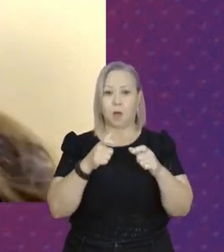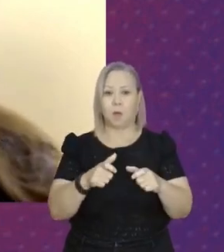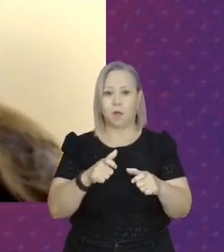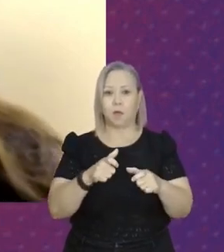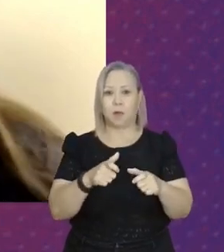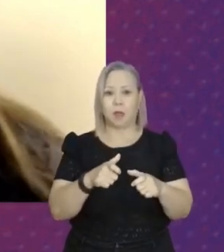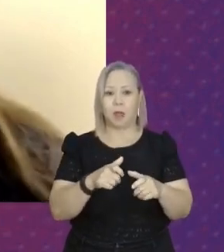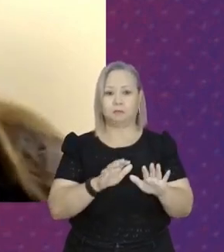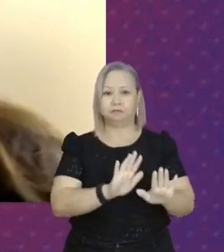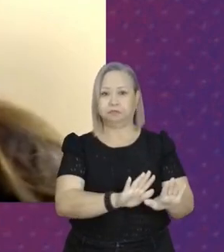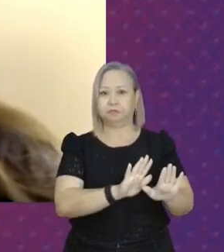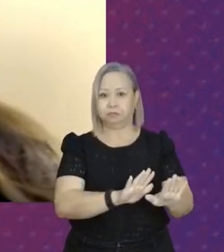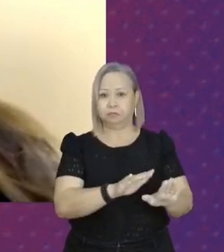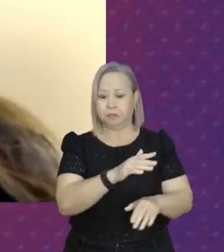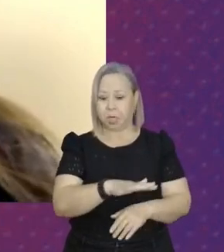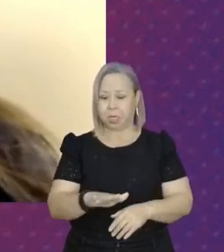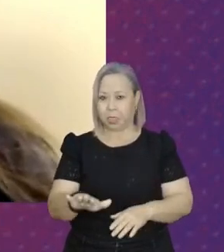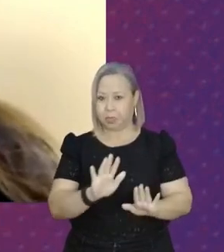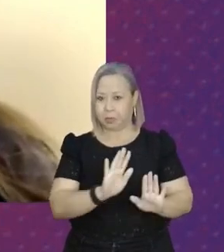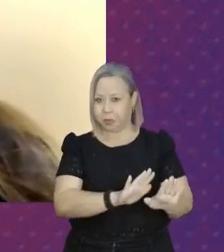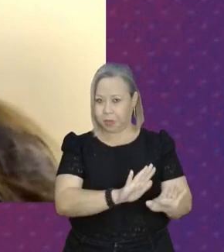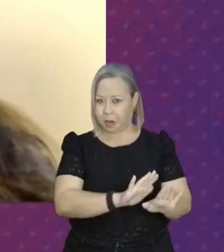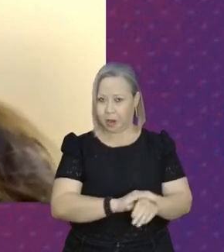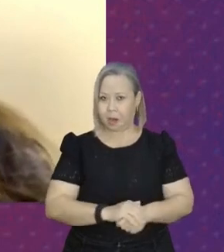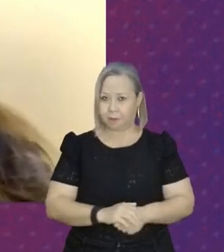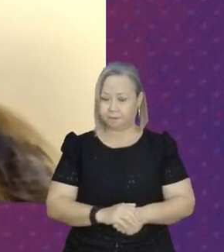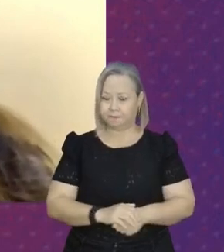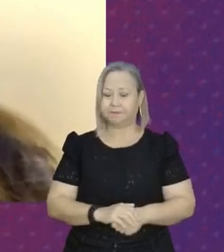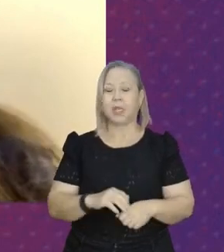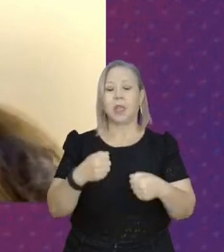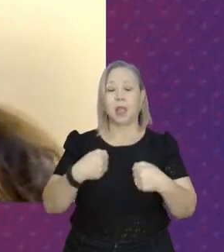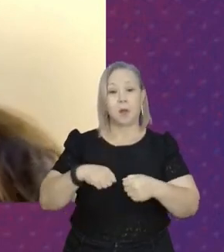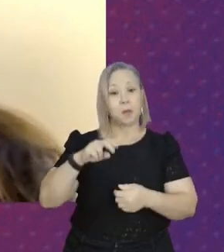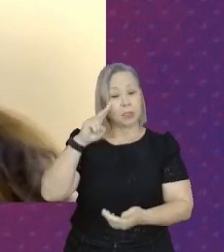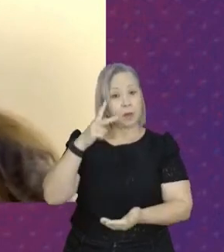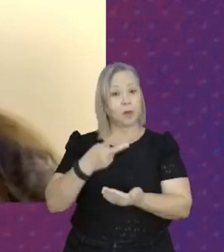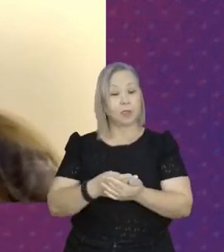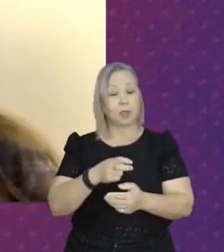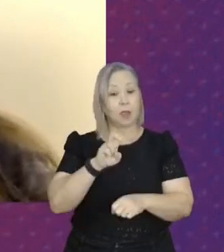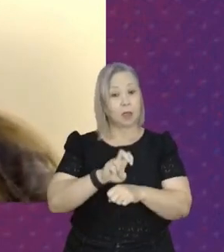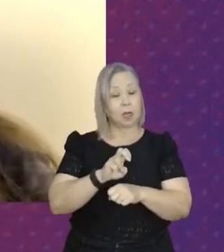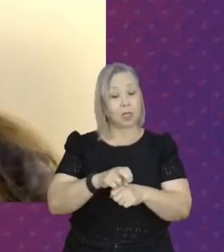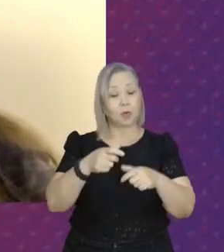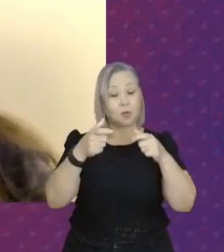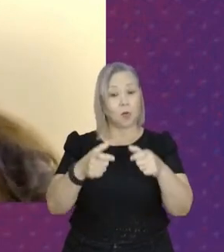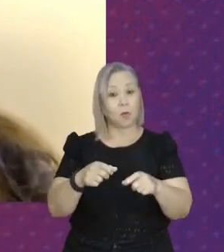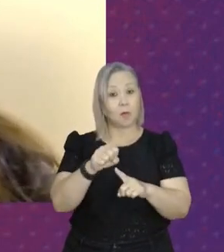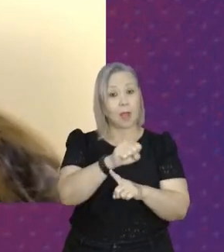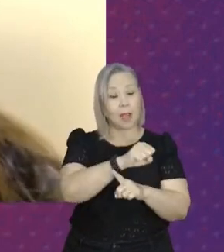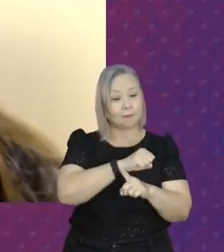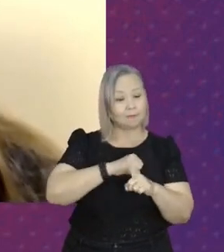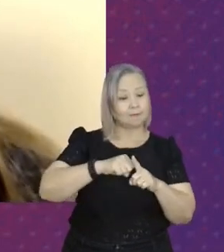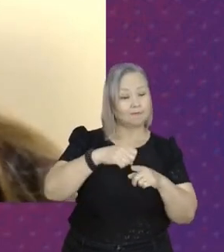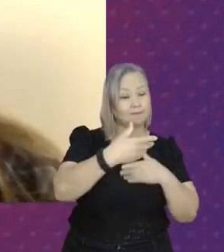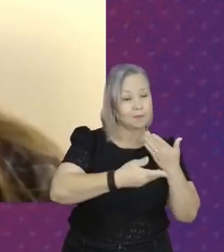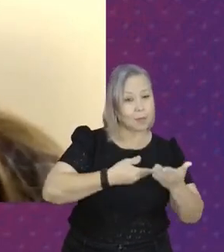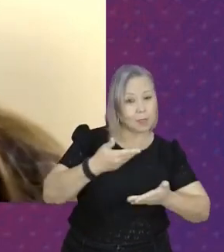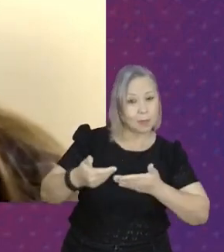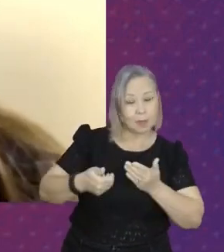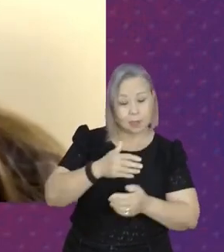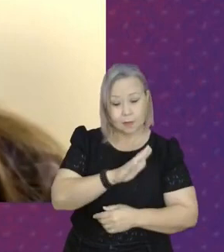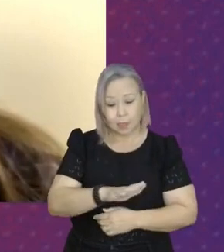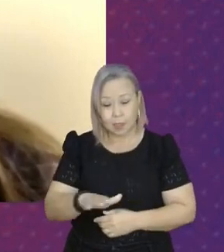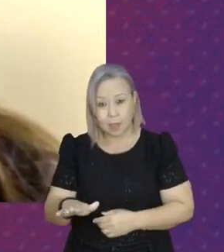de crianças. Acho que é importante reconhecer a creche como um espaço de socialização das crianças, um